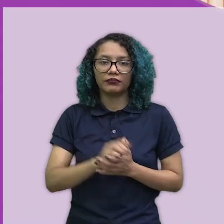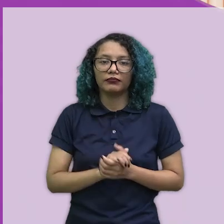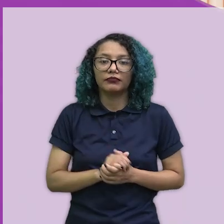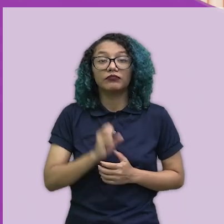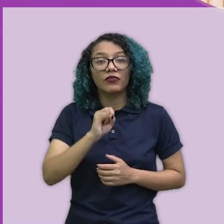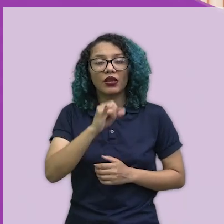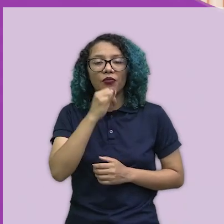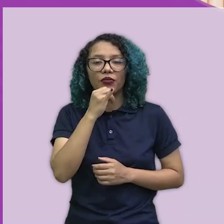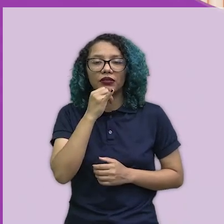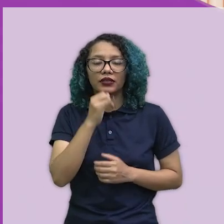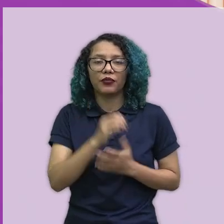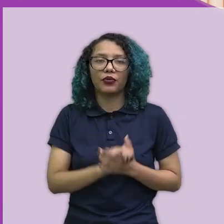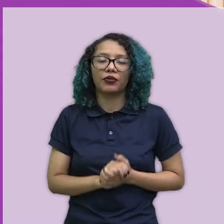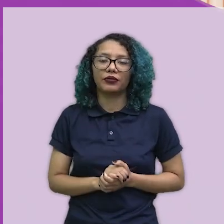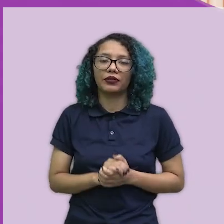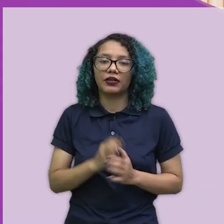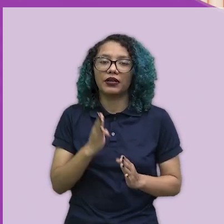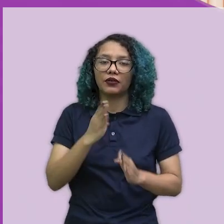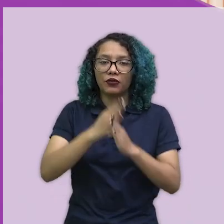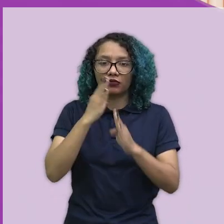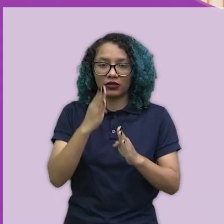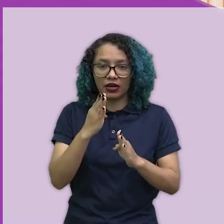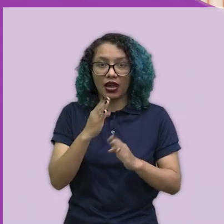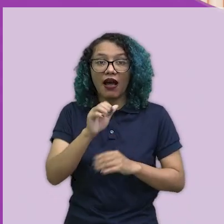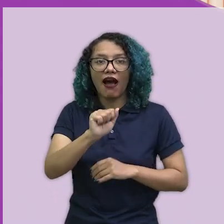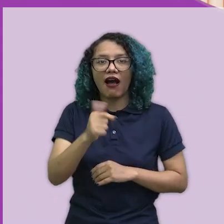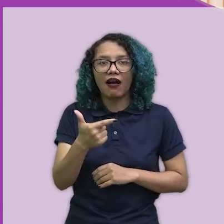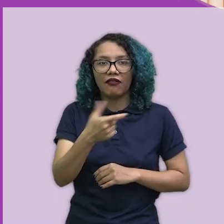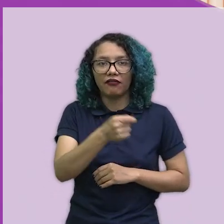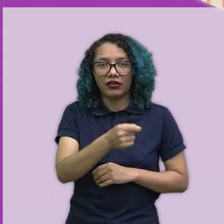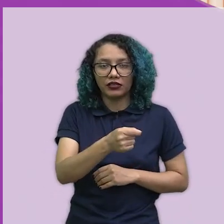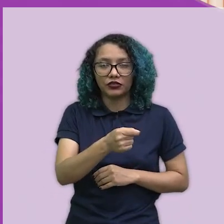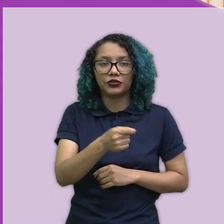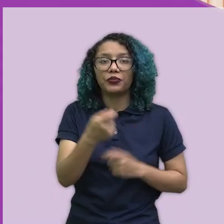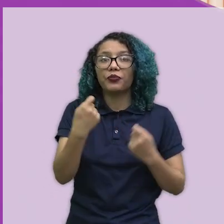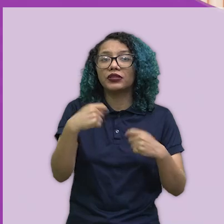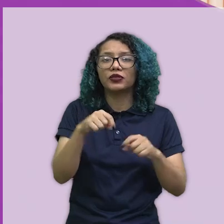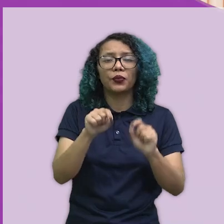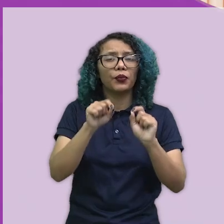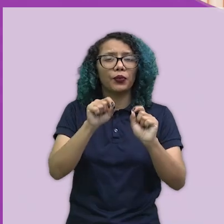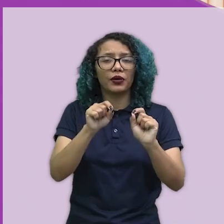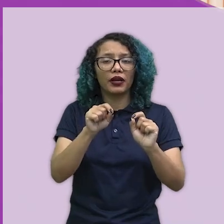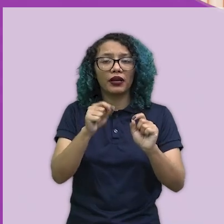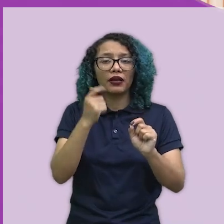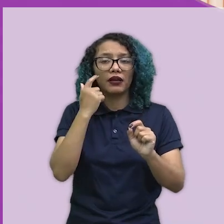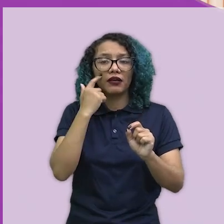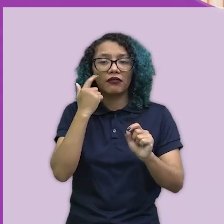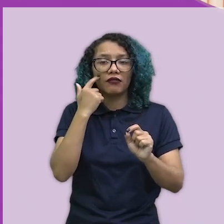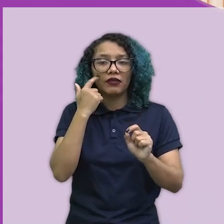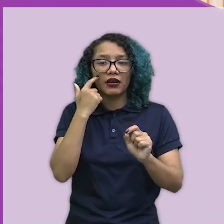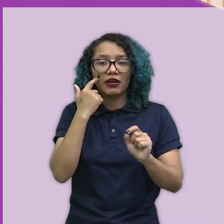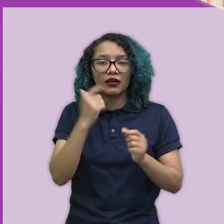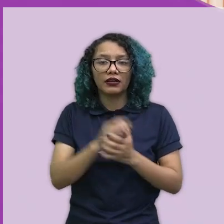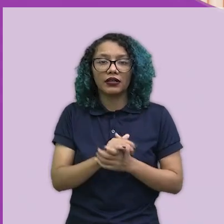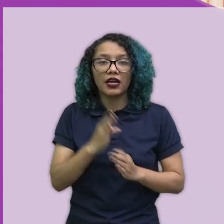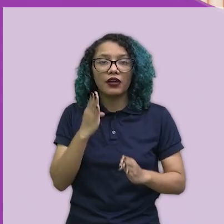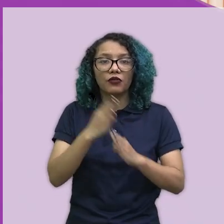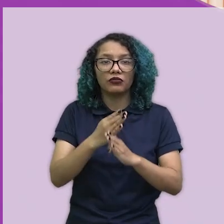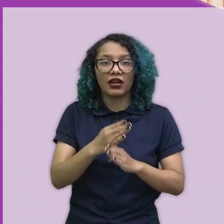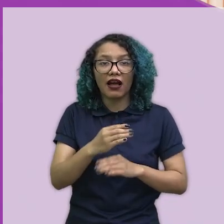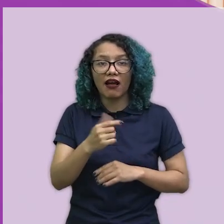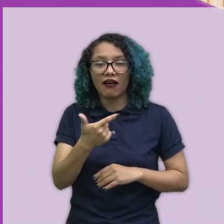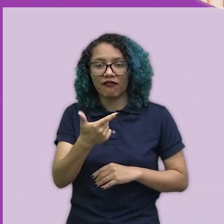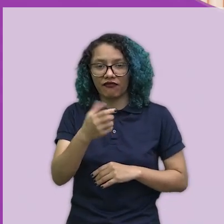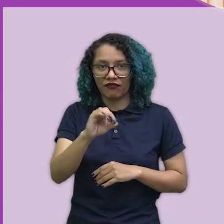quero, por exemplo, encontrar o termo A20, significa, né, que eu preciso encontrar o 20º termo dessa sequência